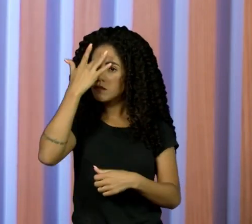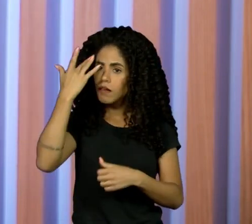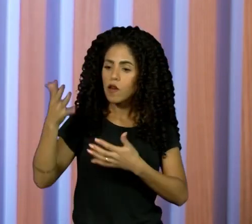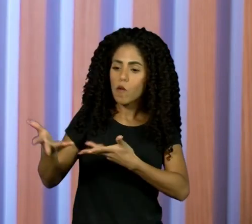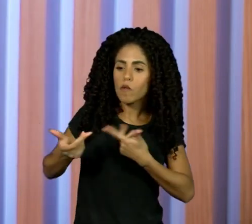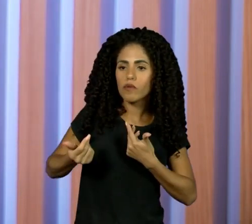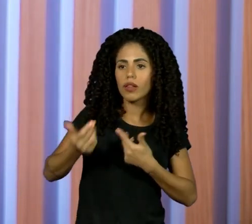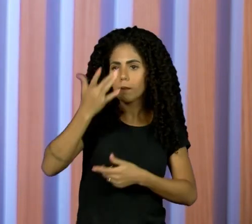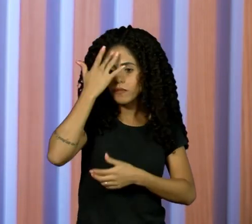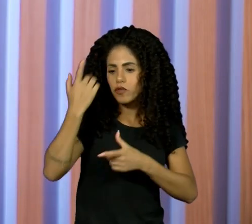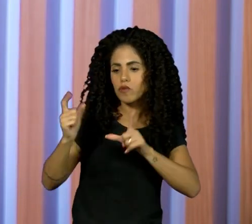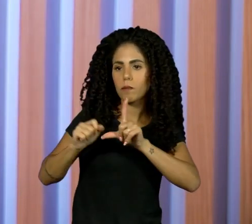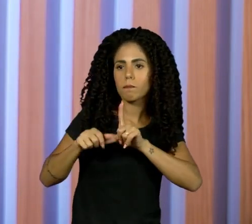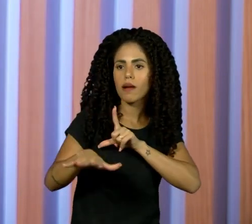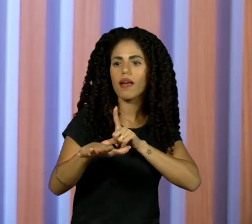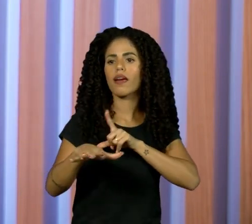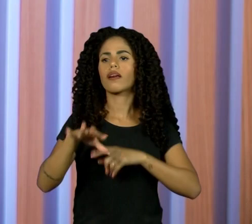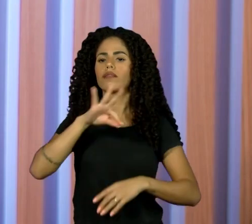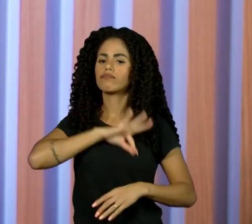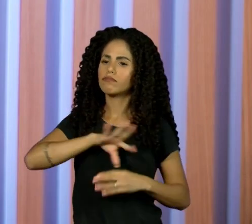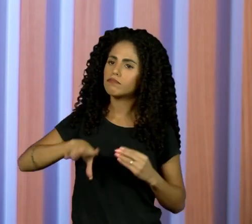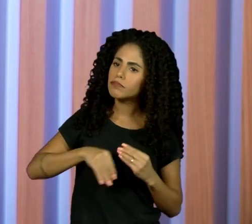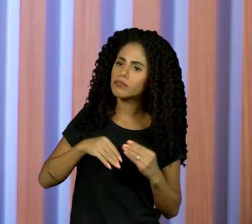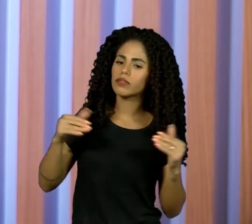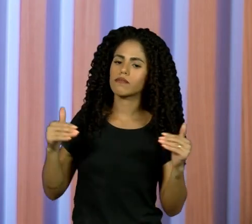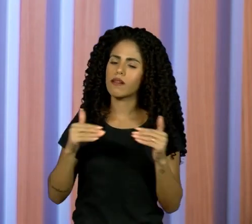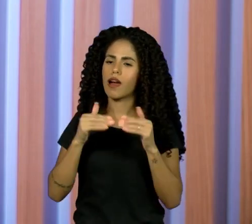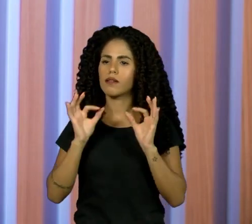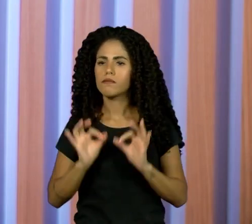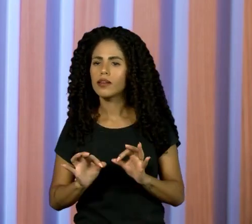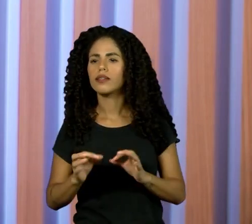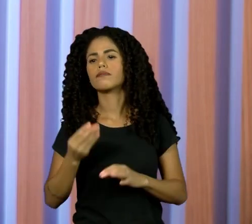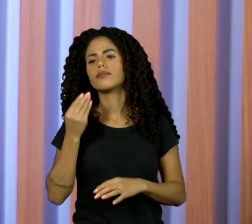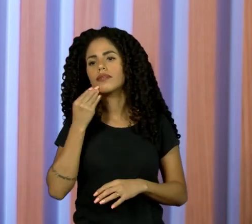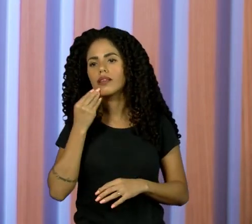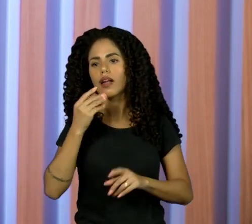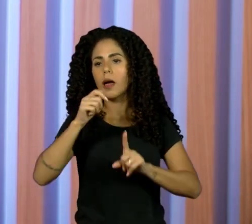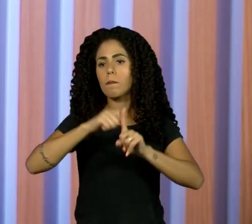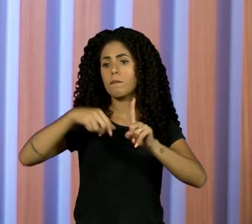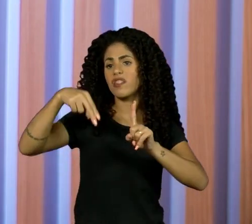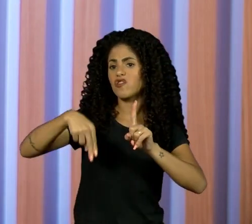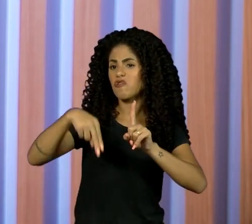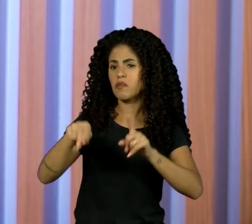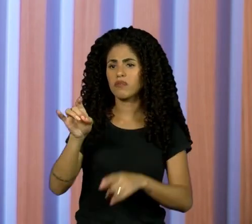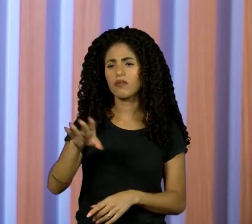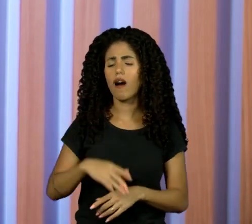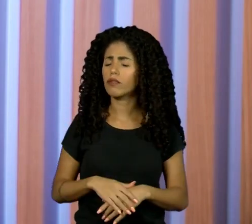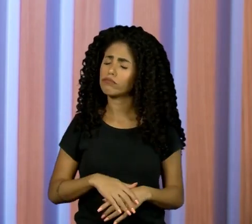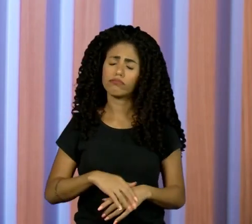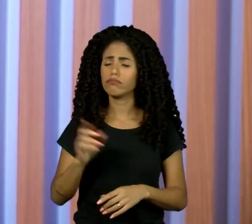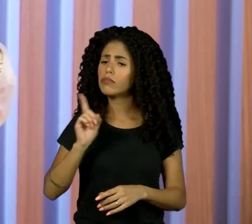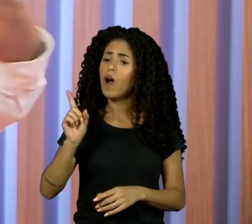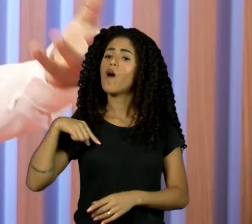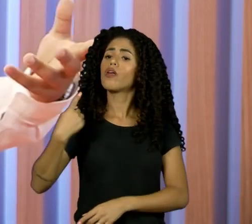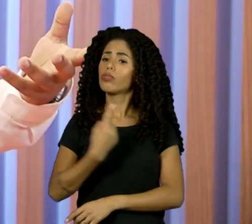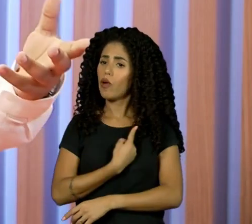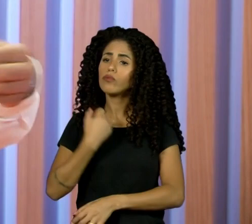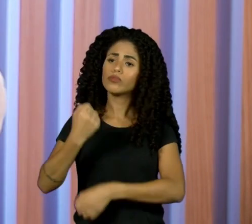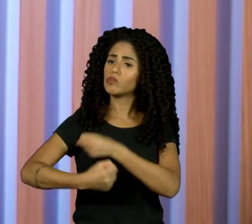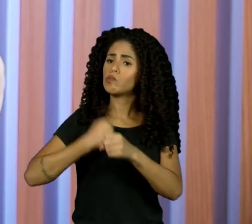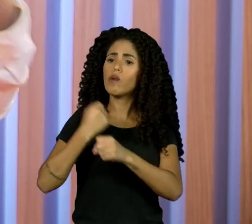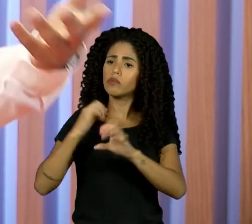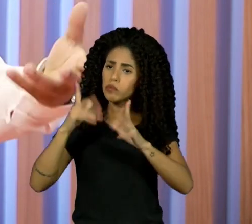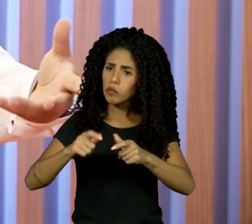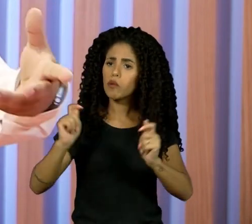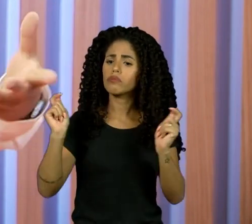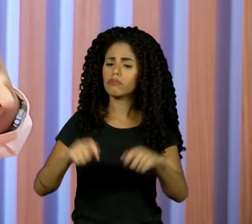principalmente, de forma honesta, remunerando de forma adequada, fora do mês de novembro e tudo isso, mas nós também temos um papel importante enquanto consumidores, que